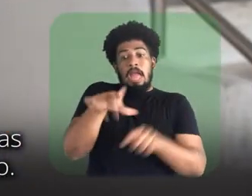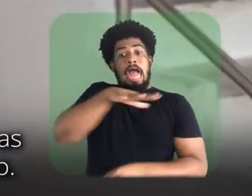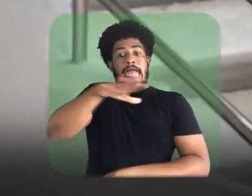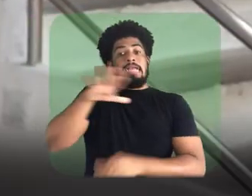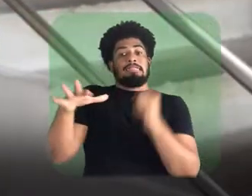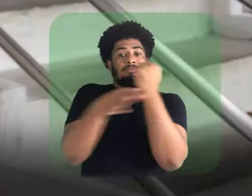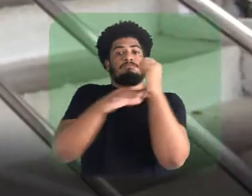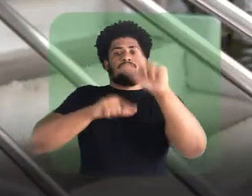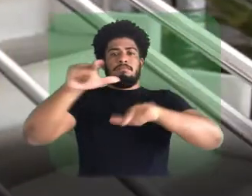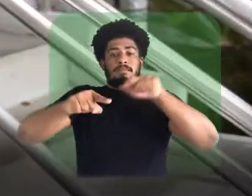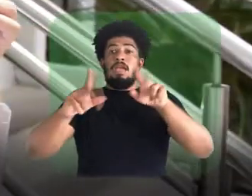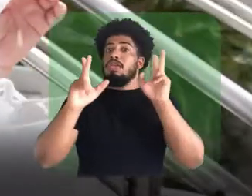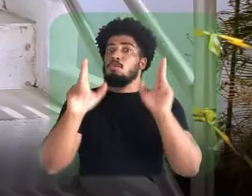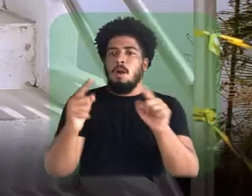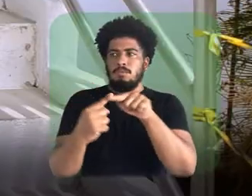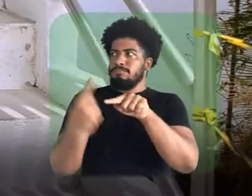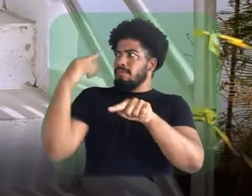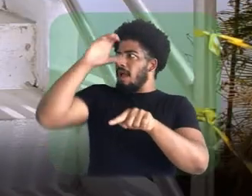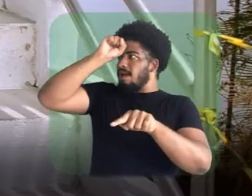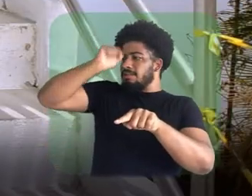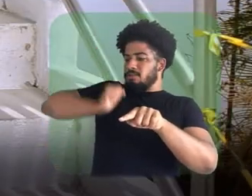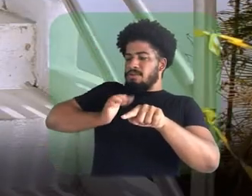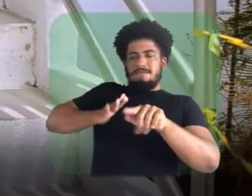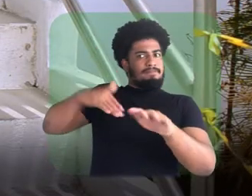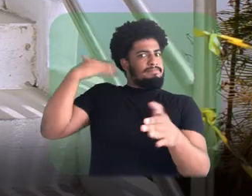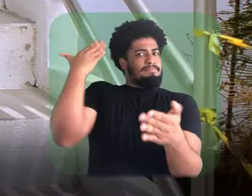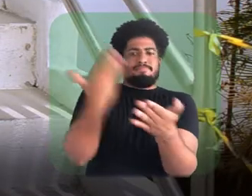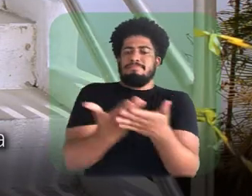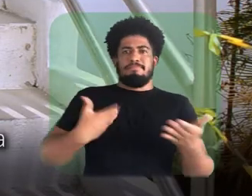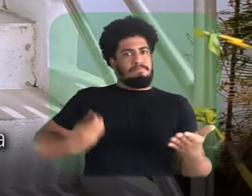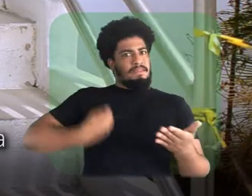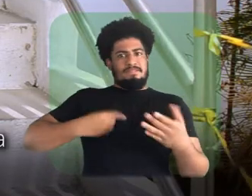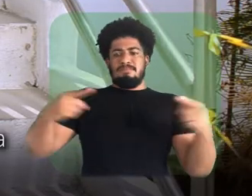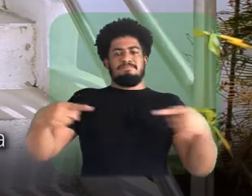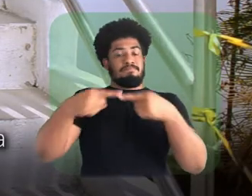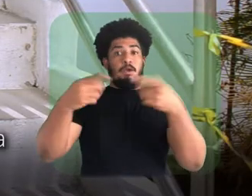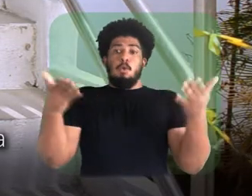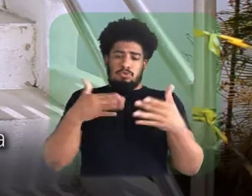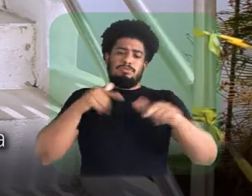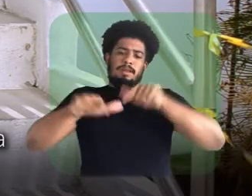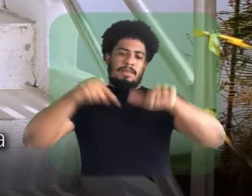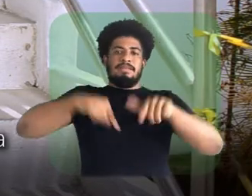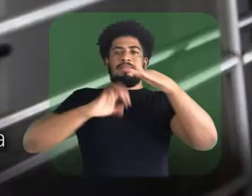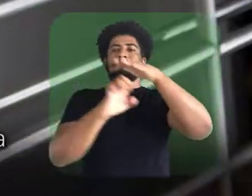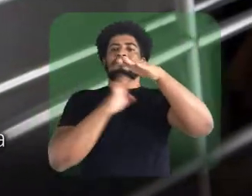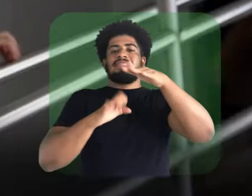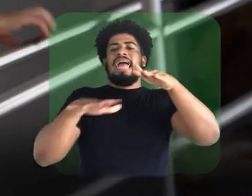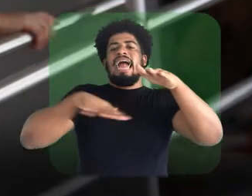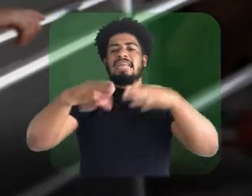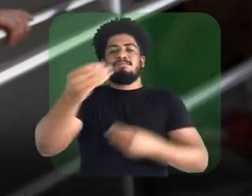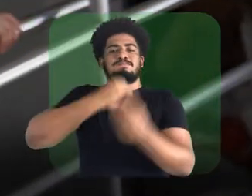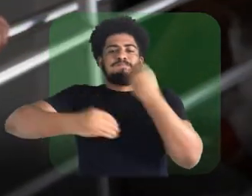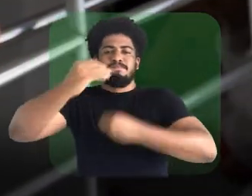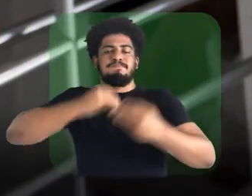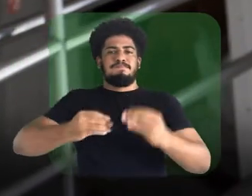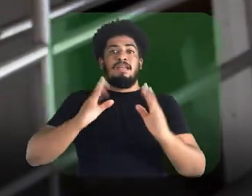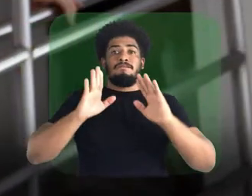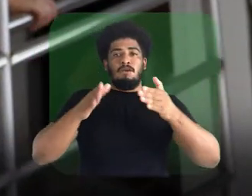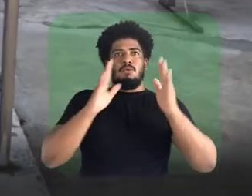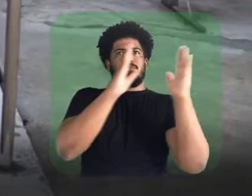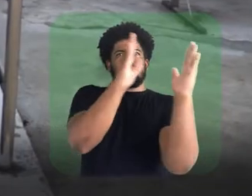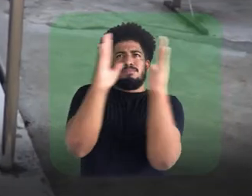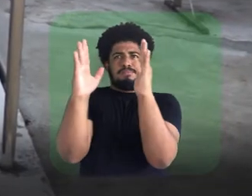do trabalho, do jeito que eu aprendi lá no IEF, eu levo para a vida. E agora eu estou atualmente nessa empresa alimentícia, né? Do